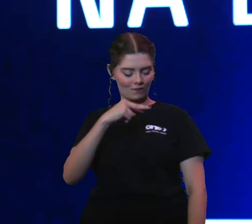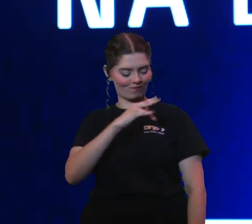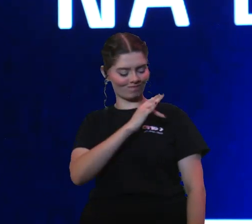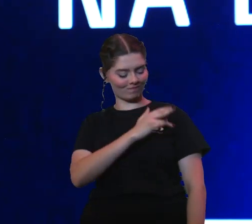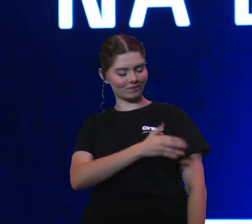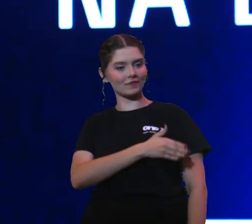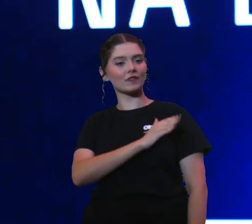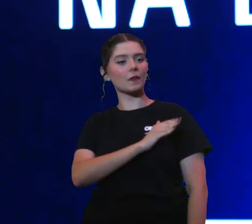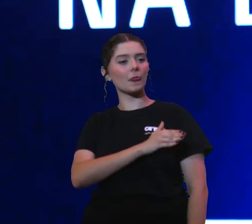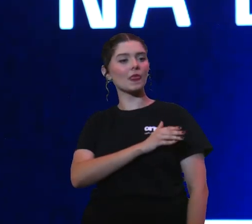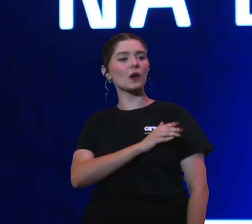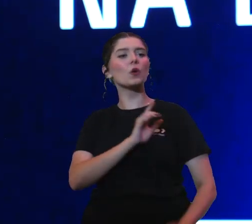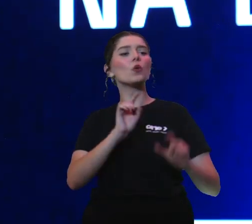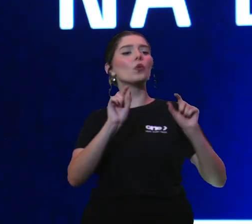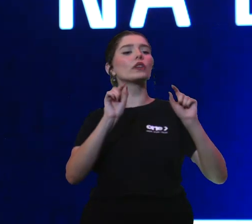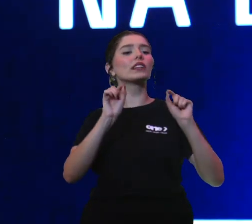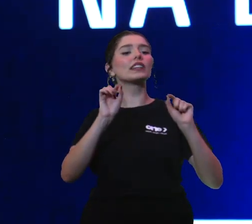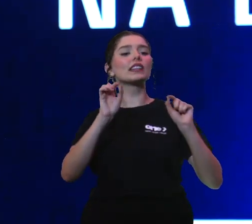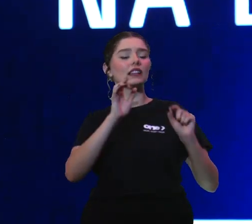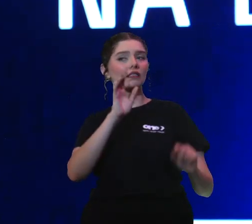para o teu coração hoje, o que Ele está vendo?